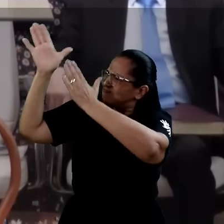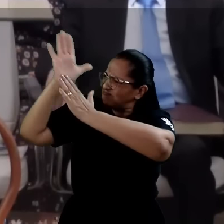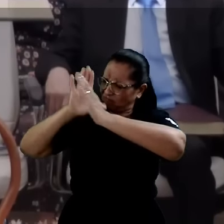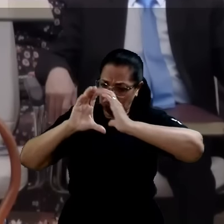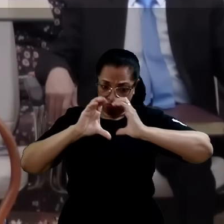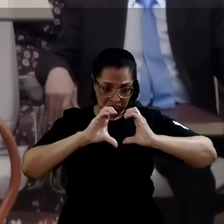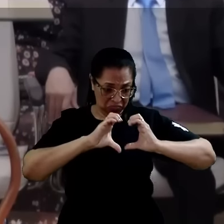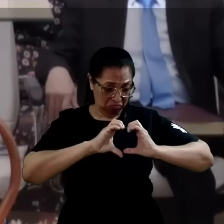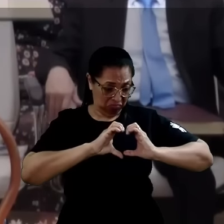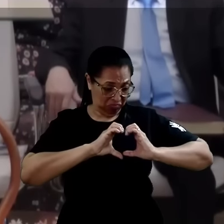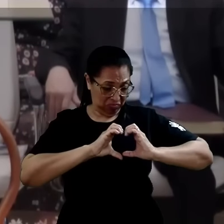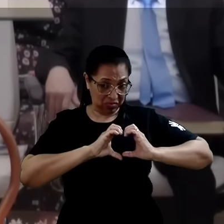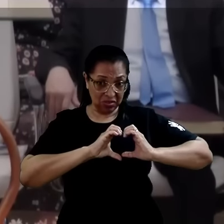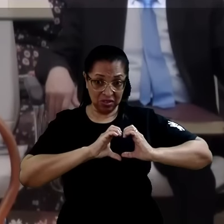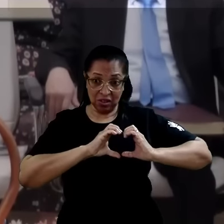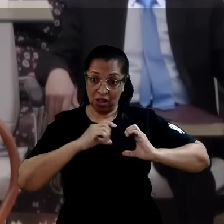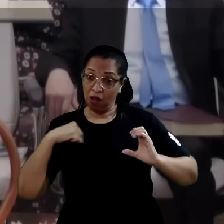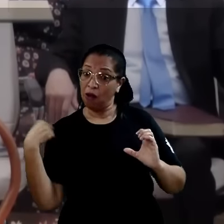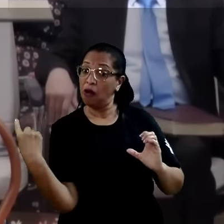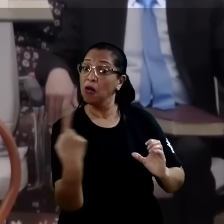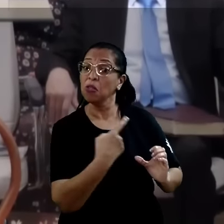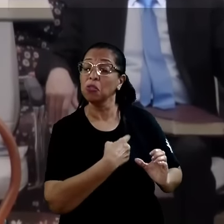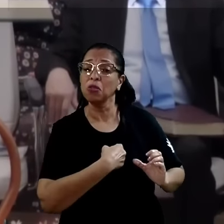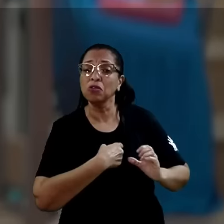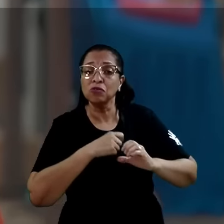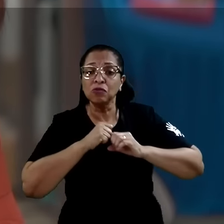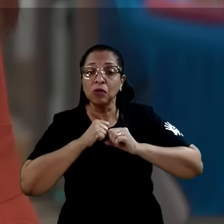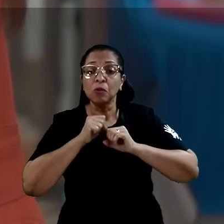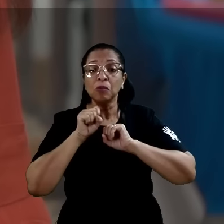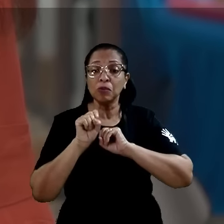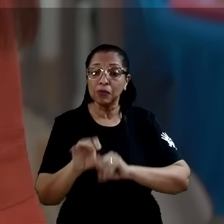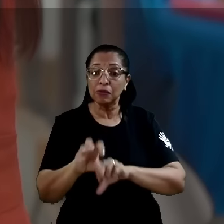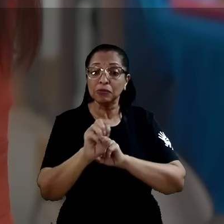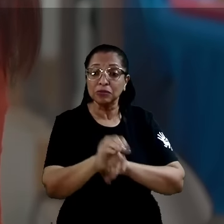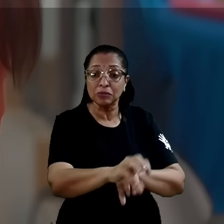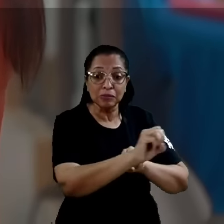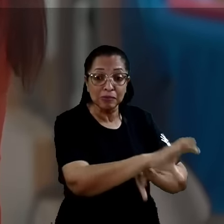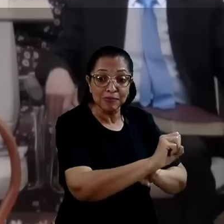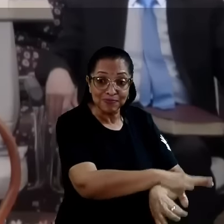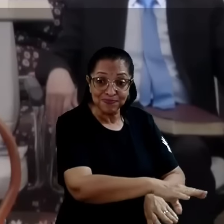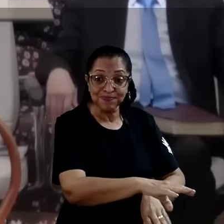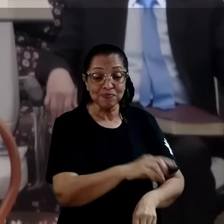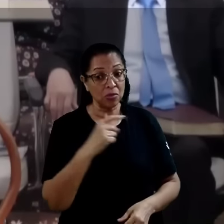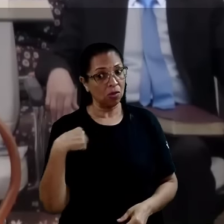não precisam e estamos negando aquilo que Deus nos confiou